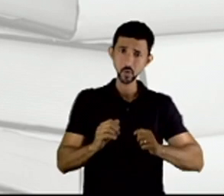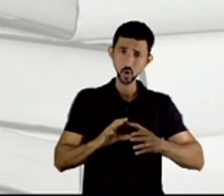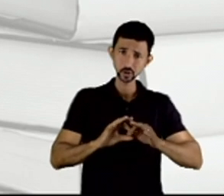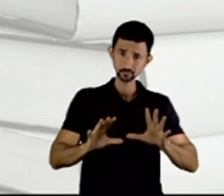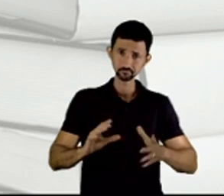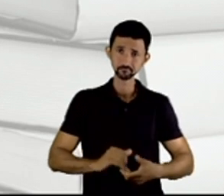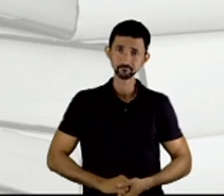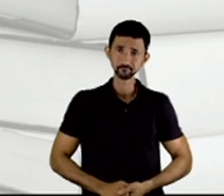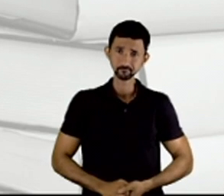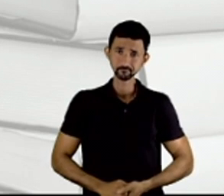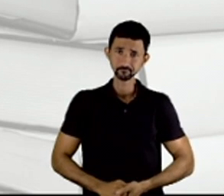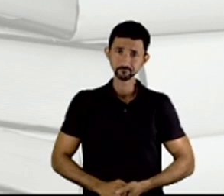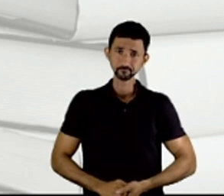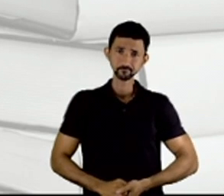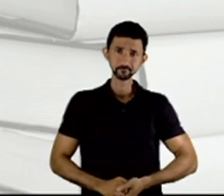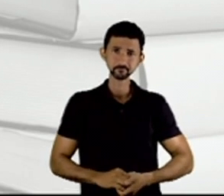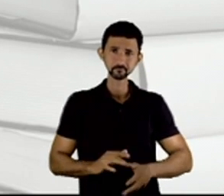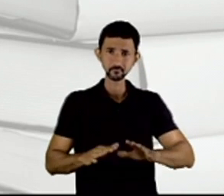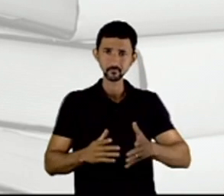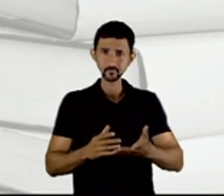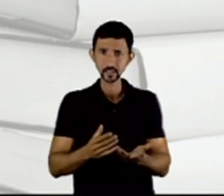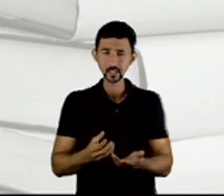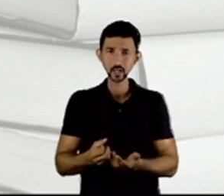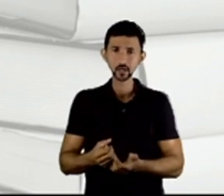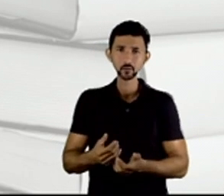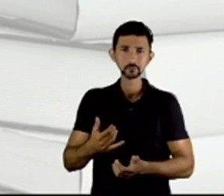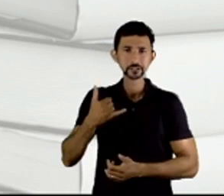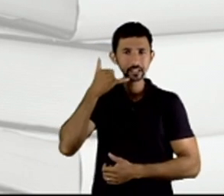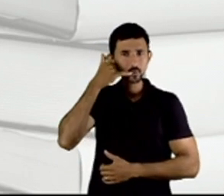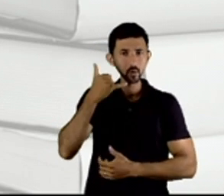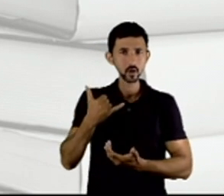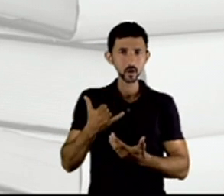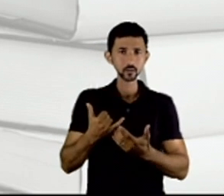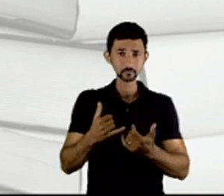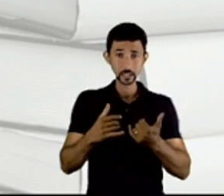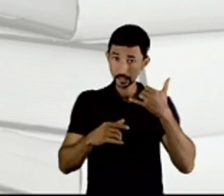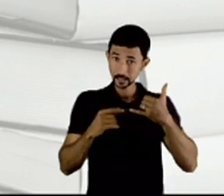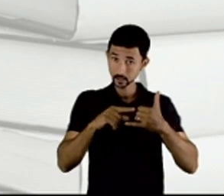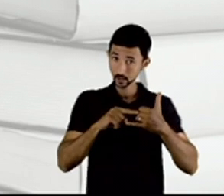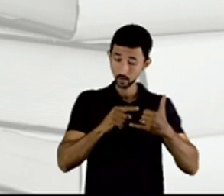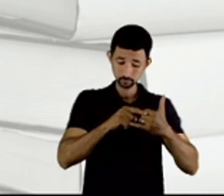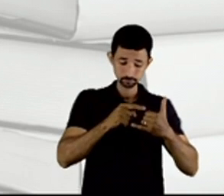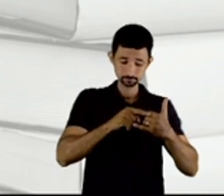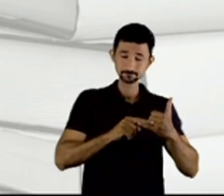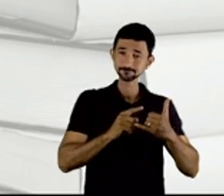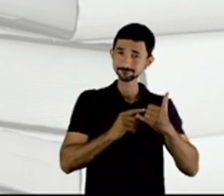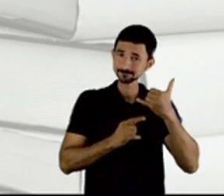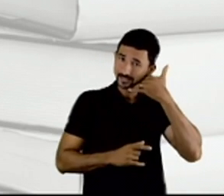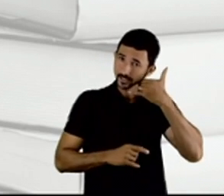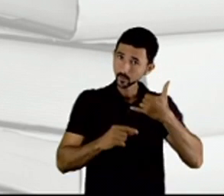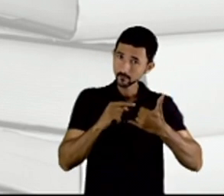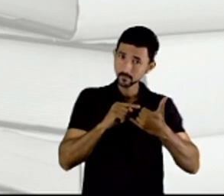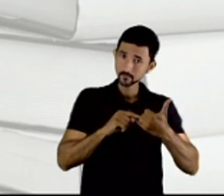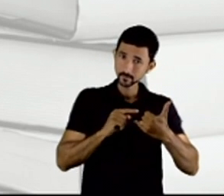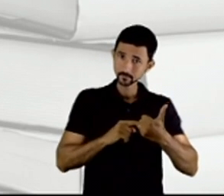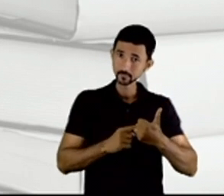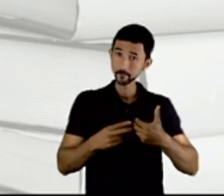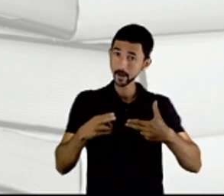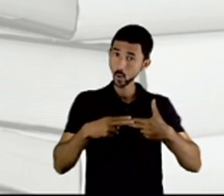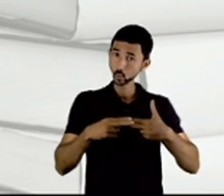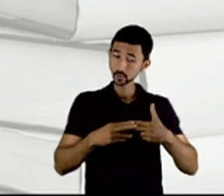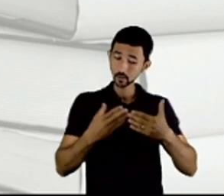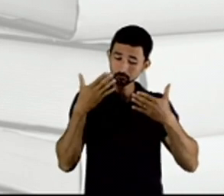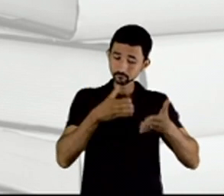calculadora, certo? Com os alunos, ou mesmo do celular, que todo celular tem uma calculadora, né? Mas para esse propósito